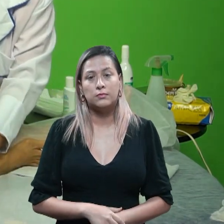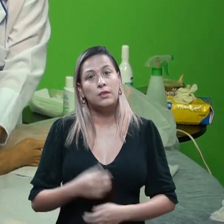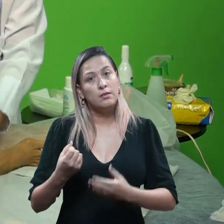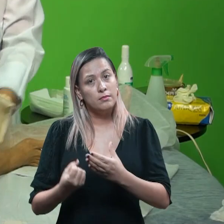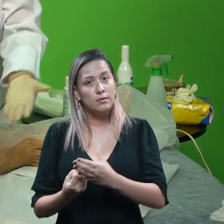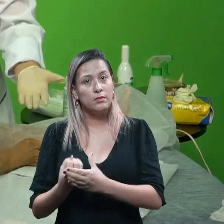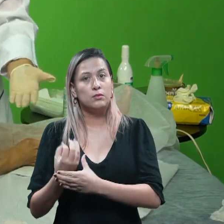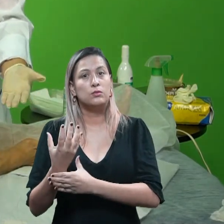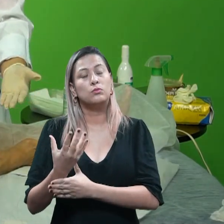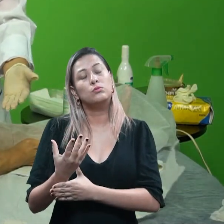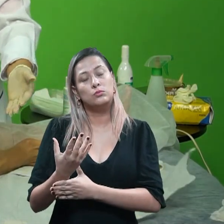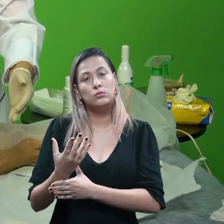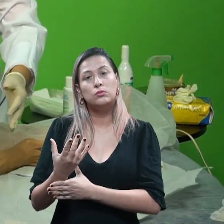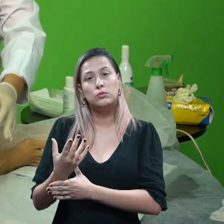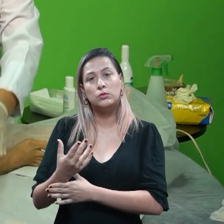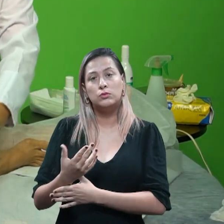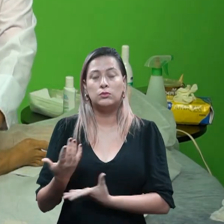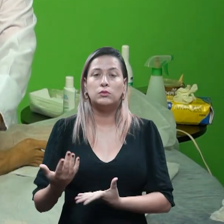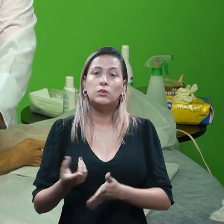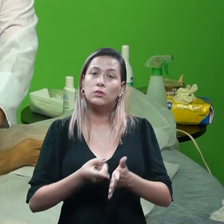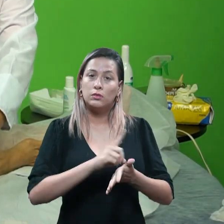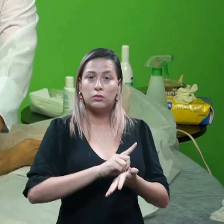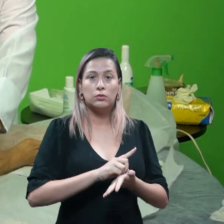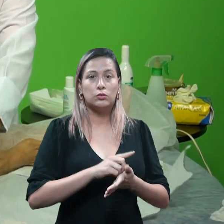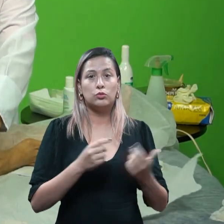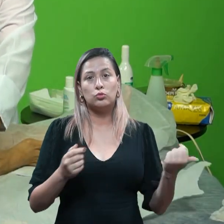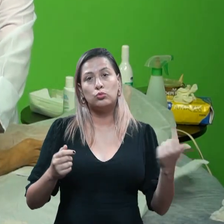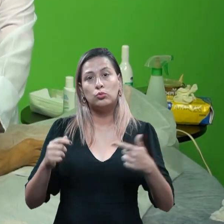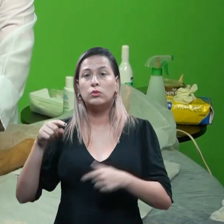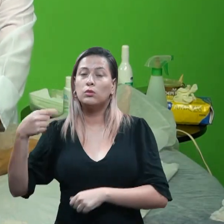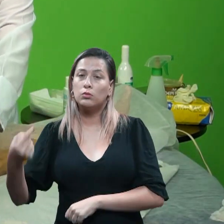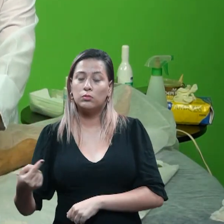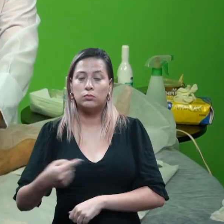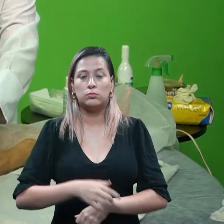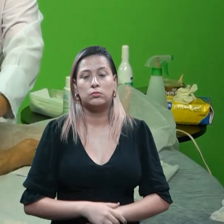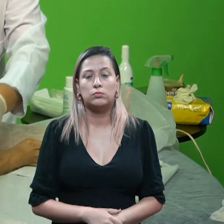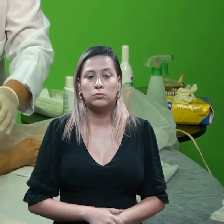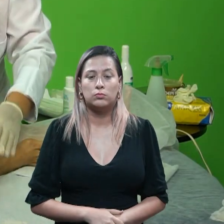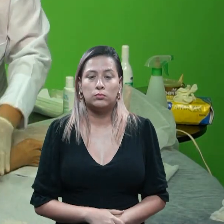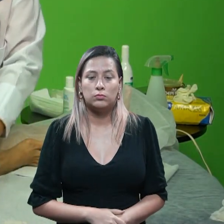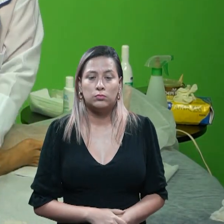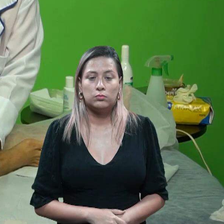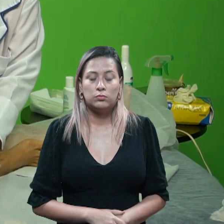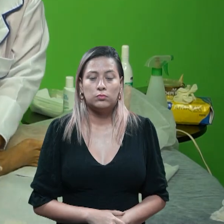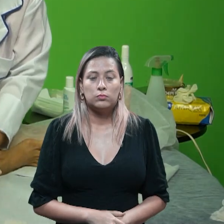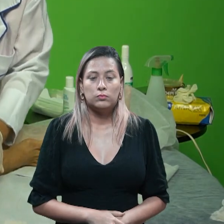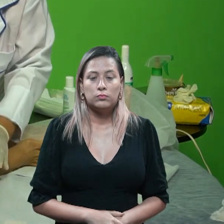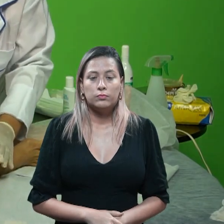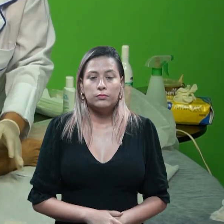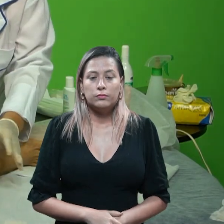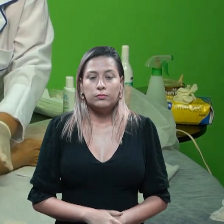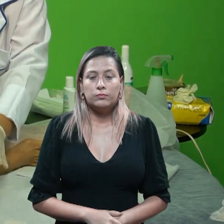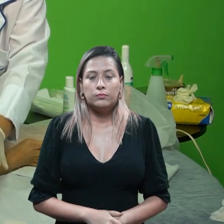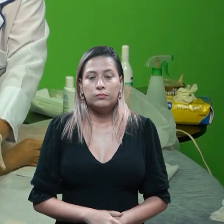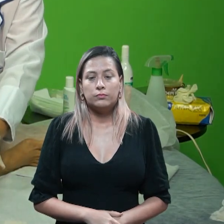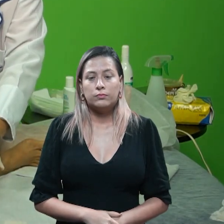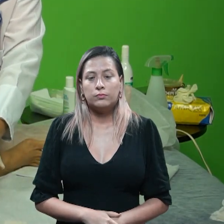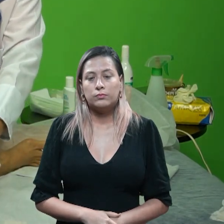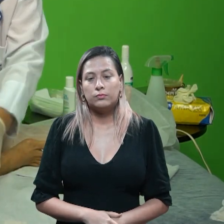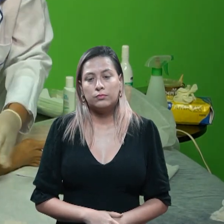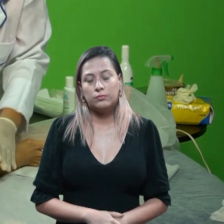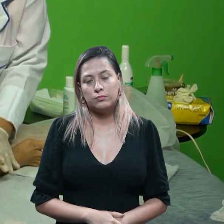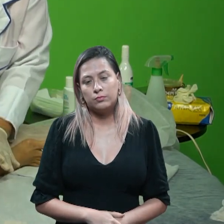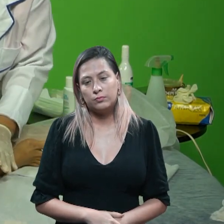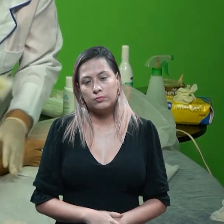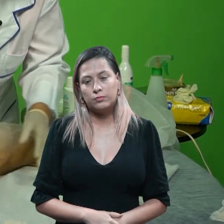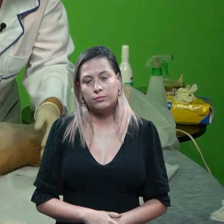ele vai nascer primeiro que o outro. Não quer dizer que você fez a depilação mal feita. E é importante a